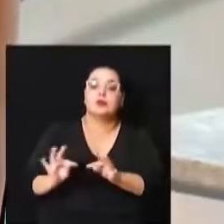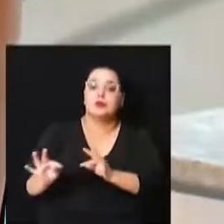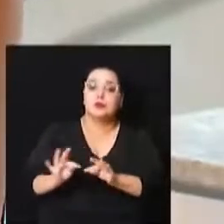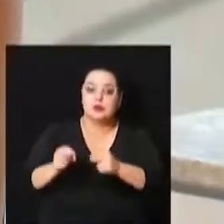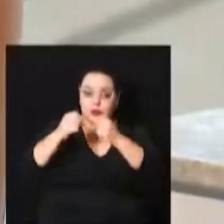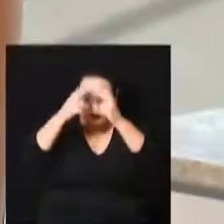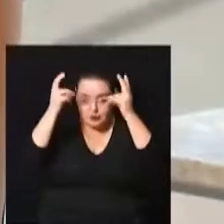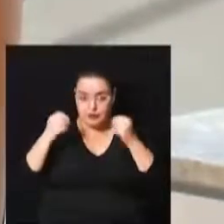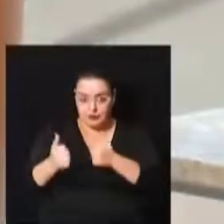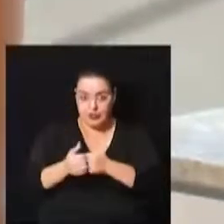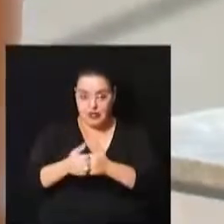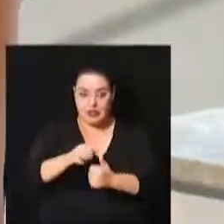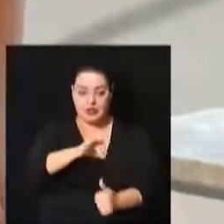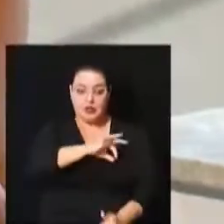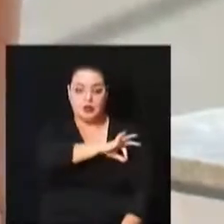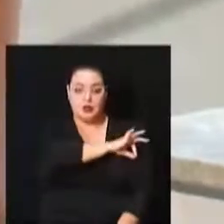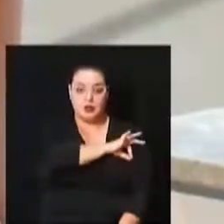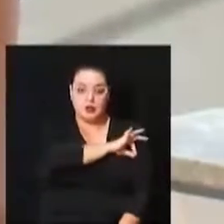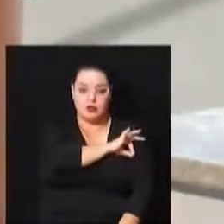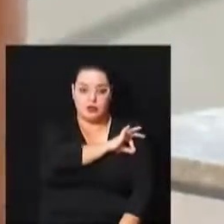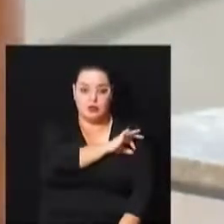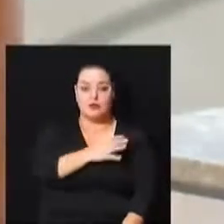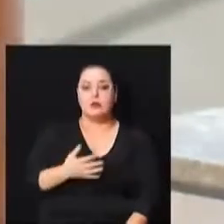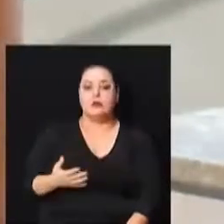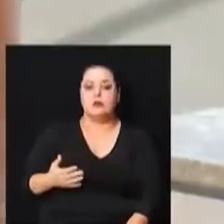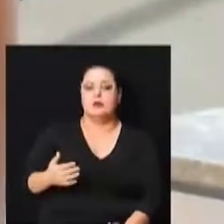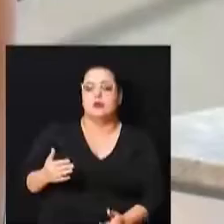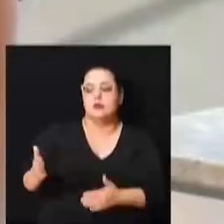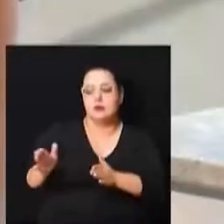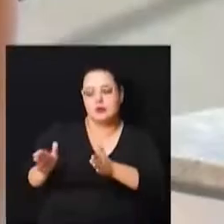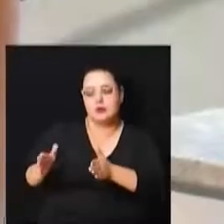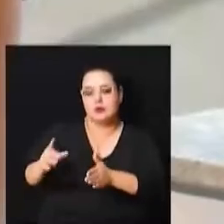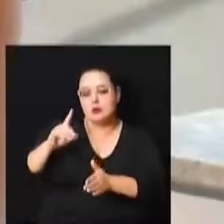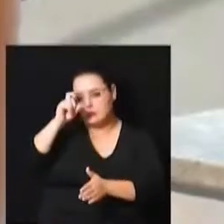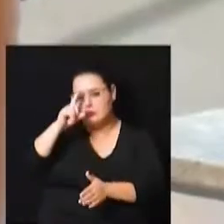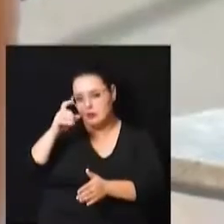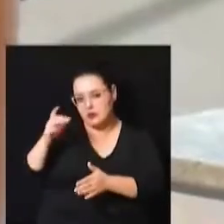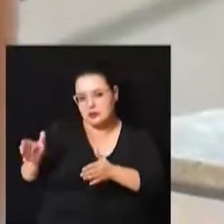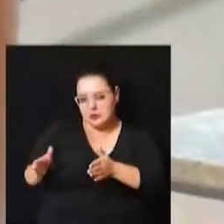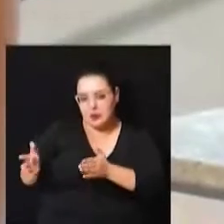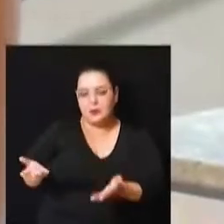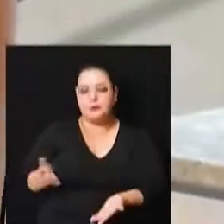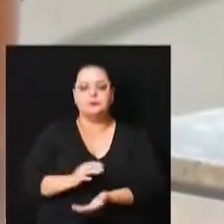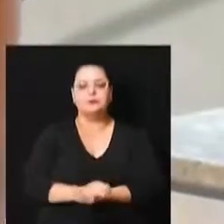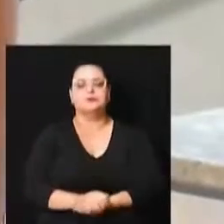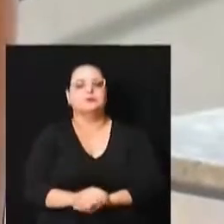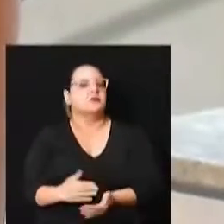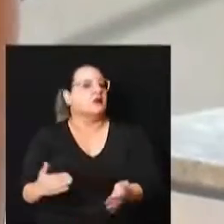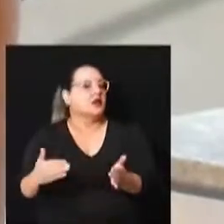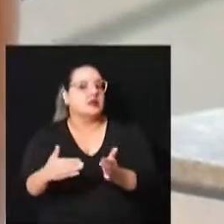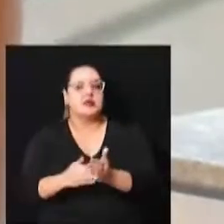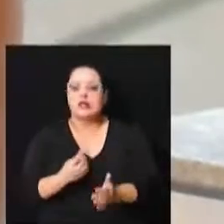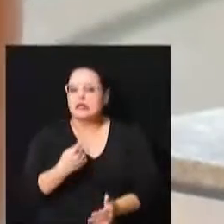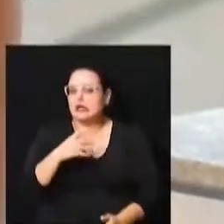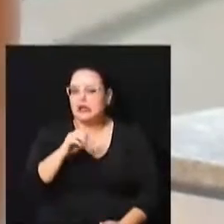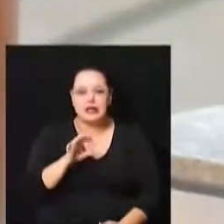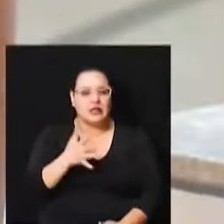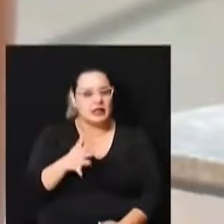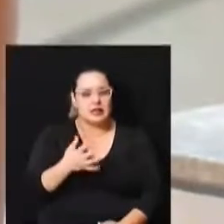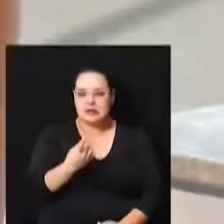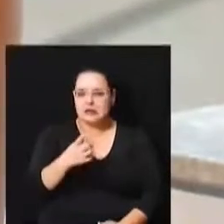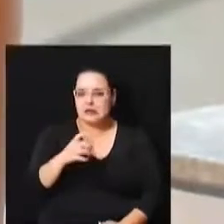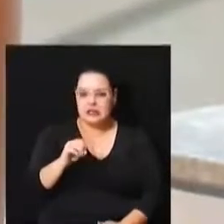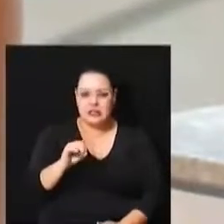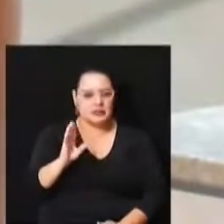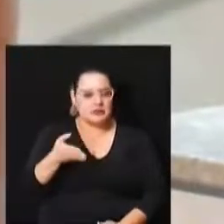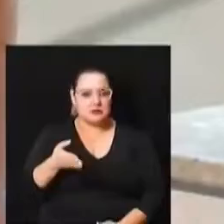técnico ali perto da prefeitura, entre a prefeitura e o Hospital Irmãos Penteados, era o ISE. E eu ficava ali até umas 10, 10h30, chegava